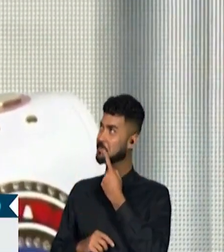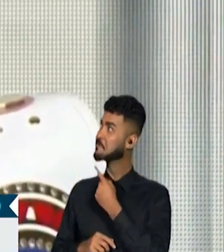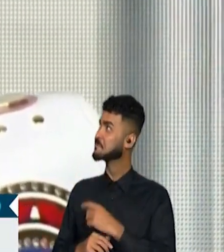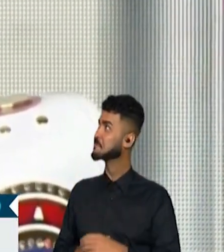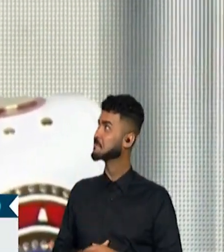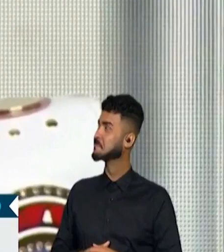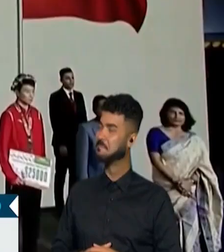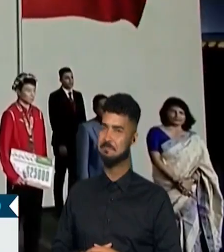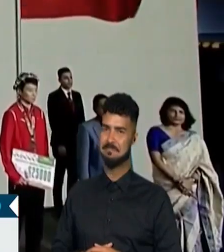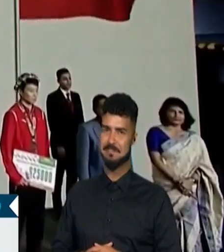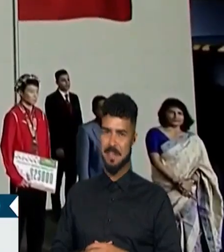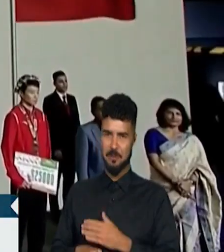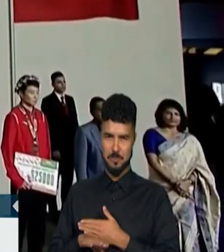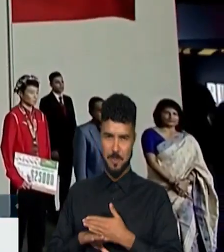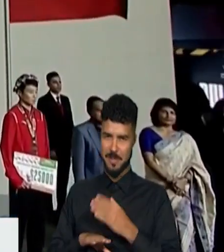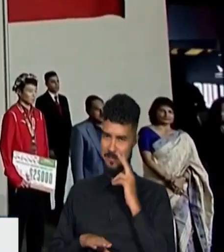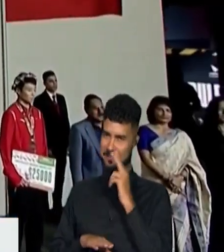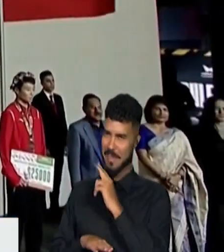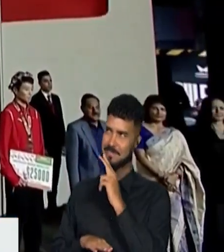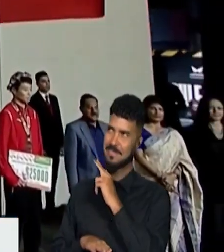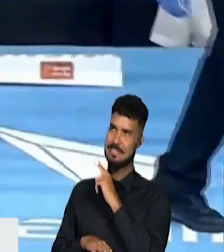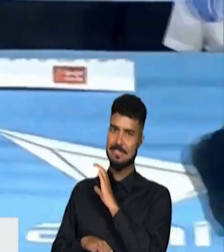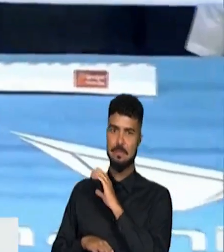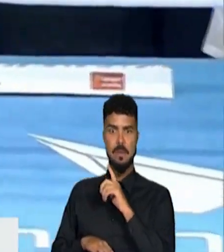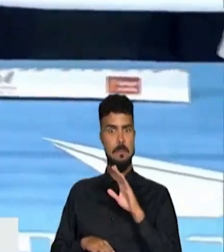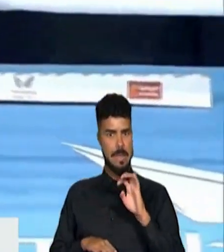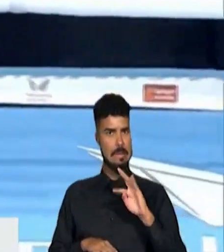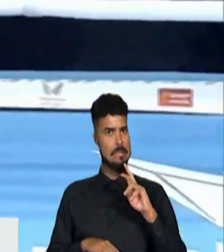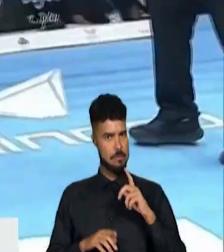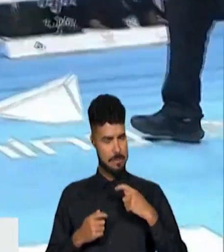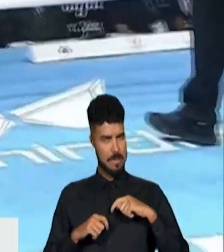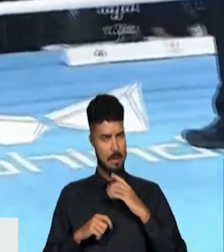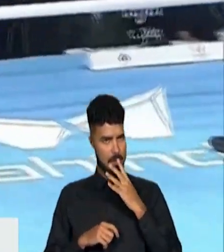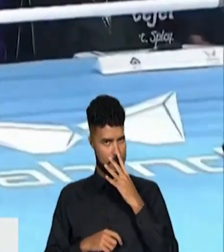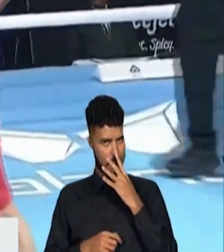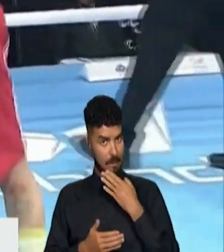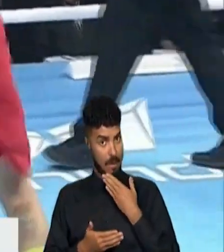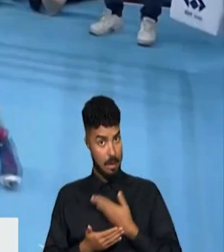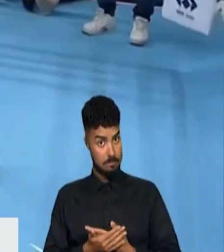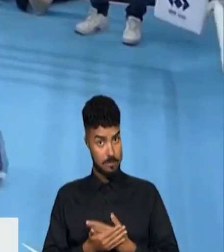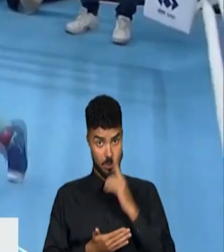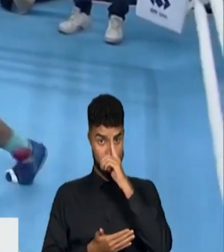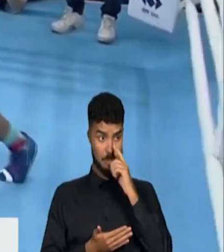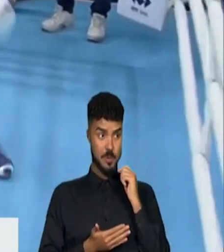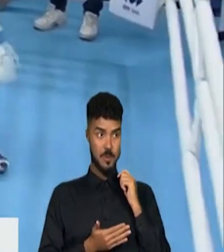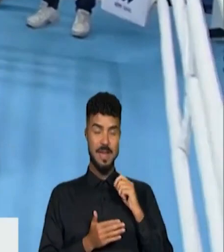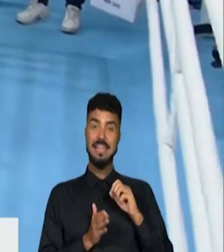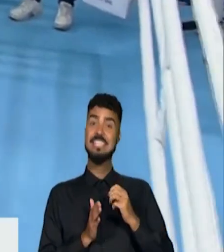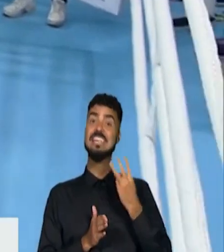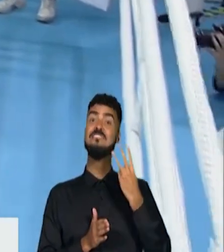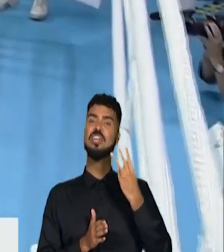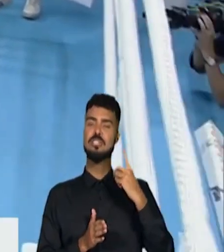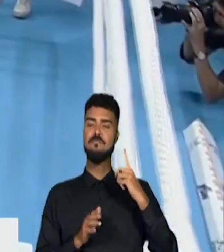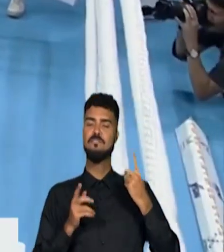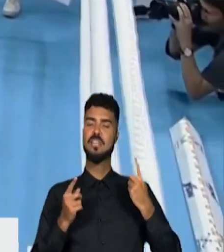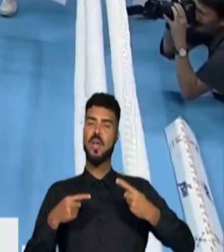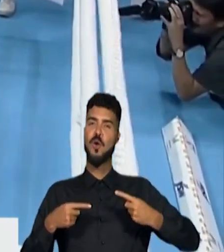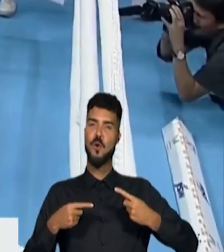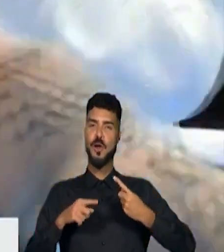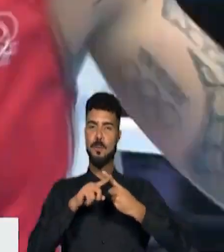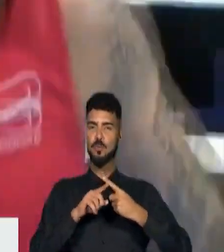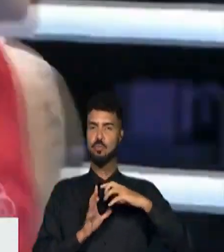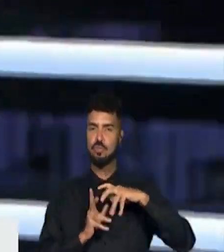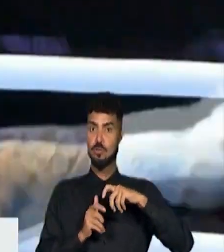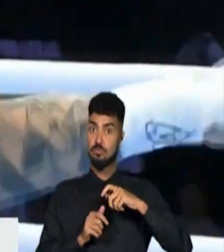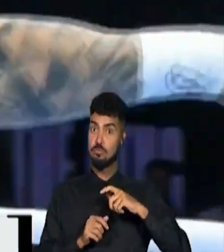seja corriqueira, Beatriz Ferreira impressiona. No último domingo, ela disputou a terceira final de campeonato mundial seguida e conquistou